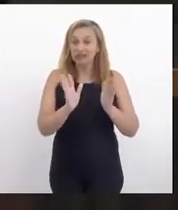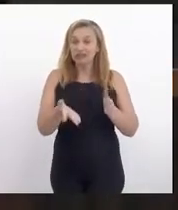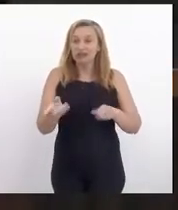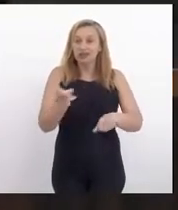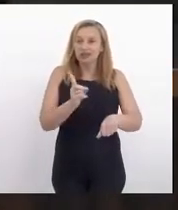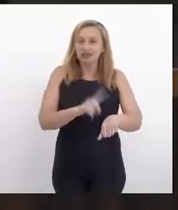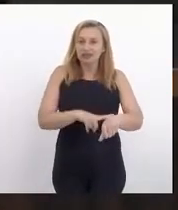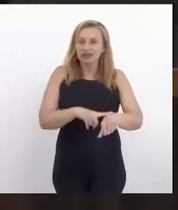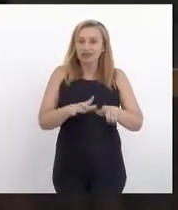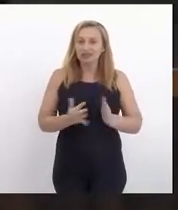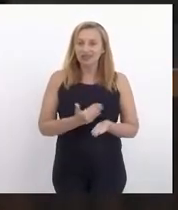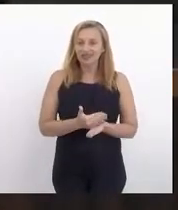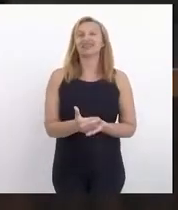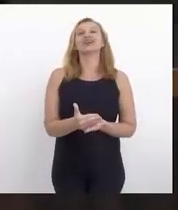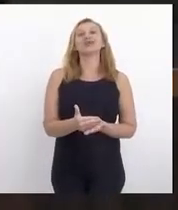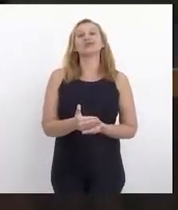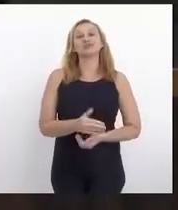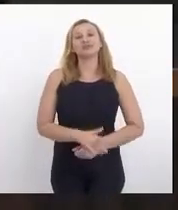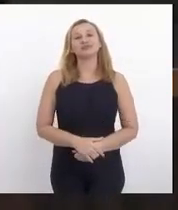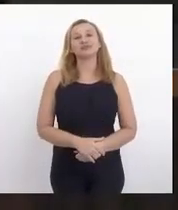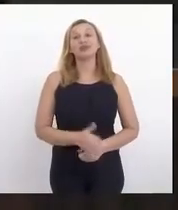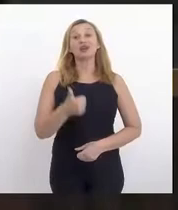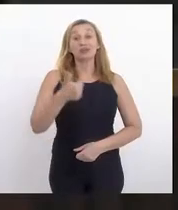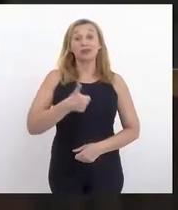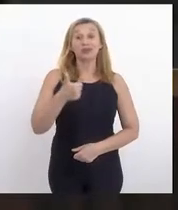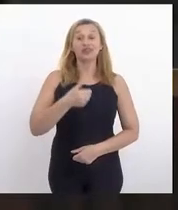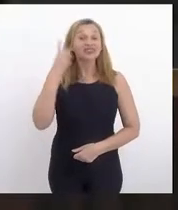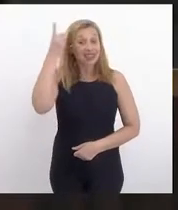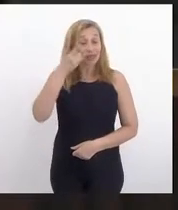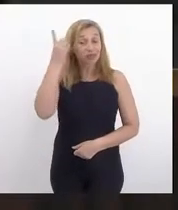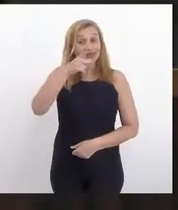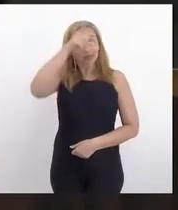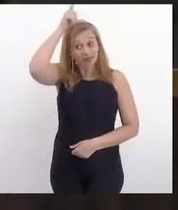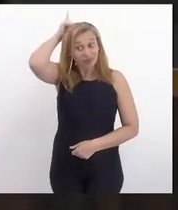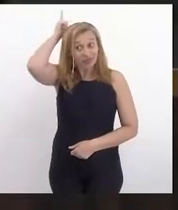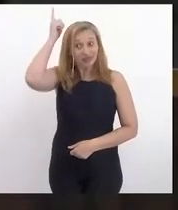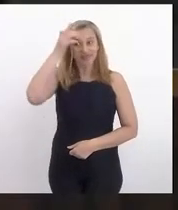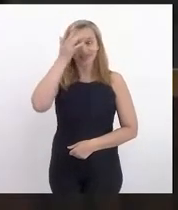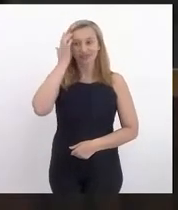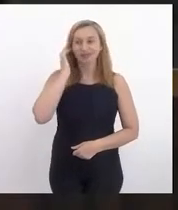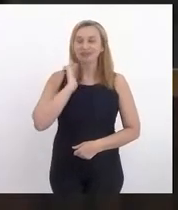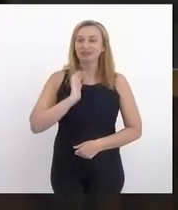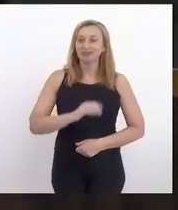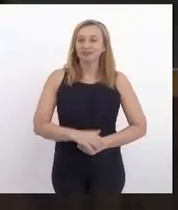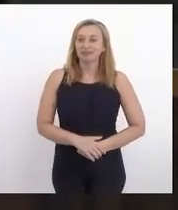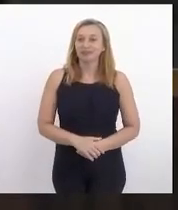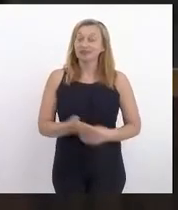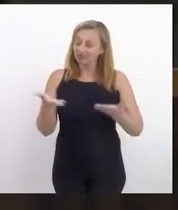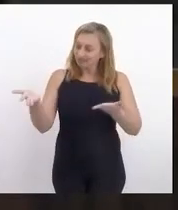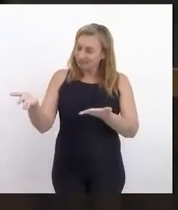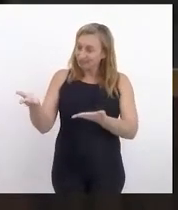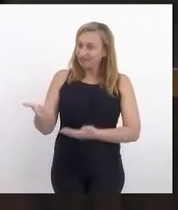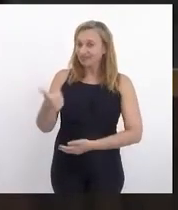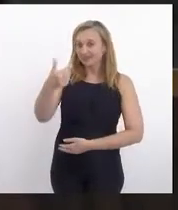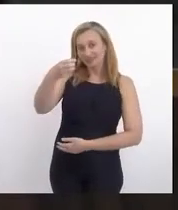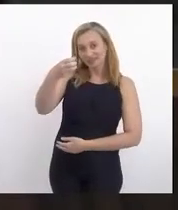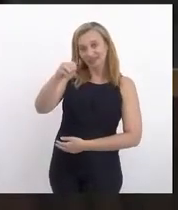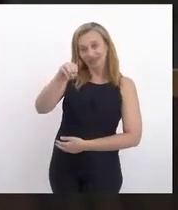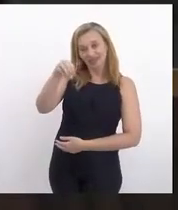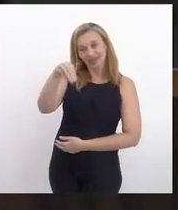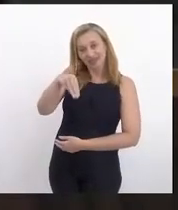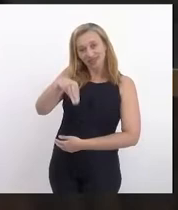-se ao expediente inicial. Primeiro orador escrito é o nobre deputado Luiz Paulo. Vossa Excelência dispõe